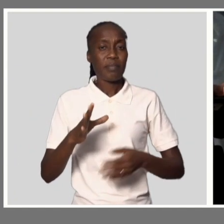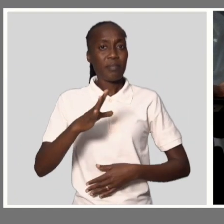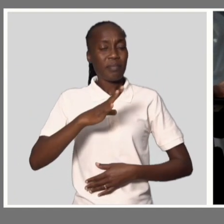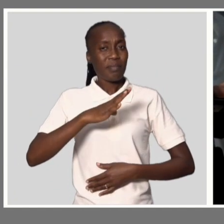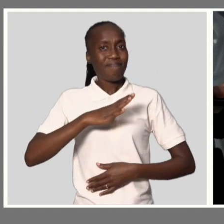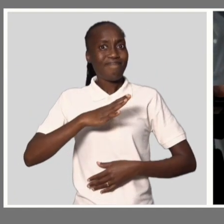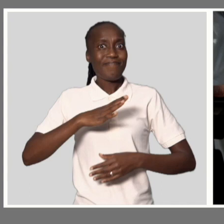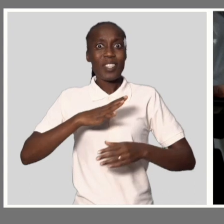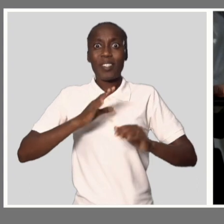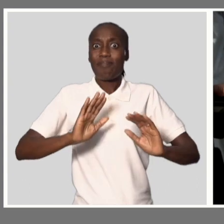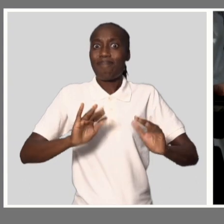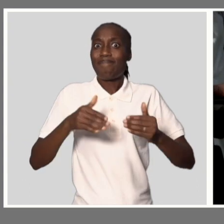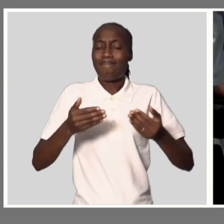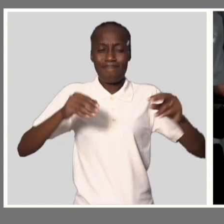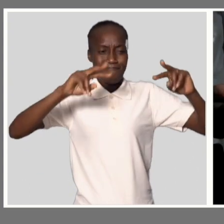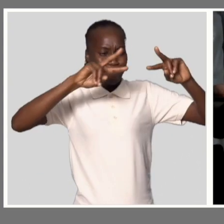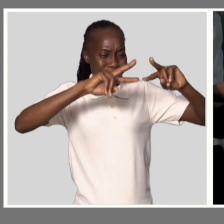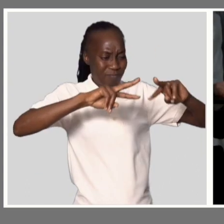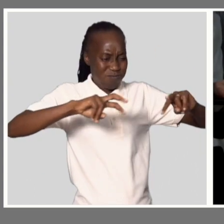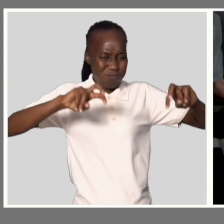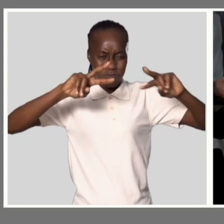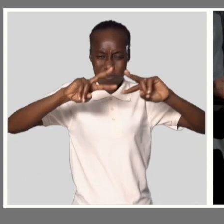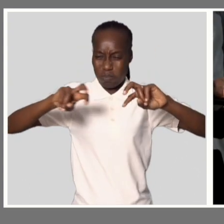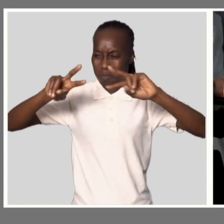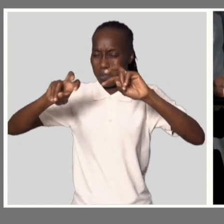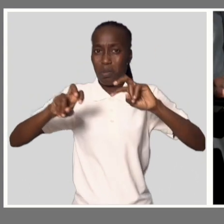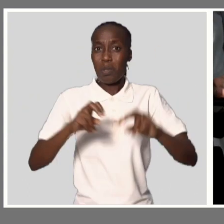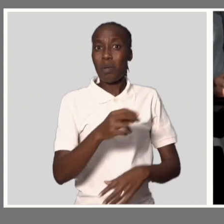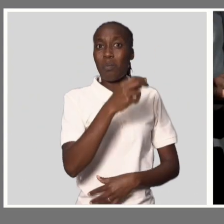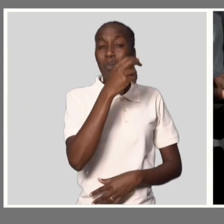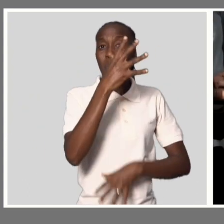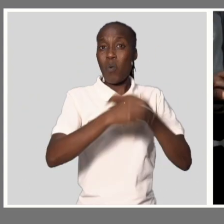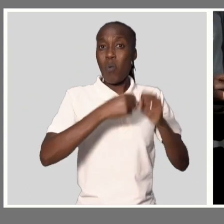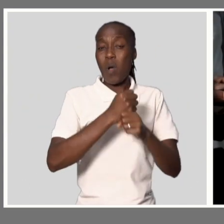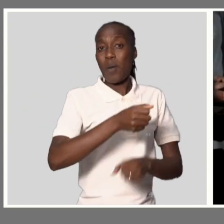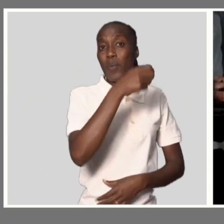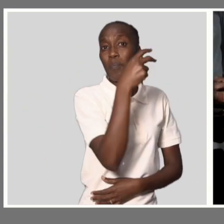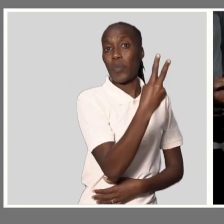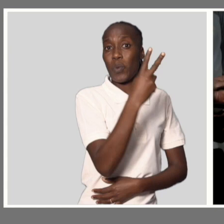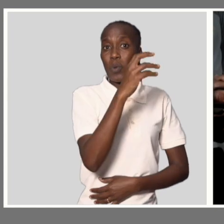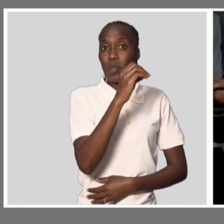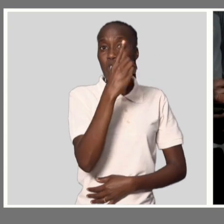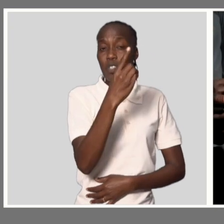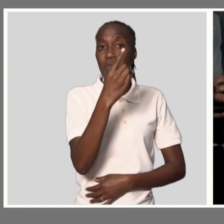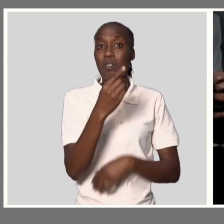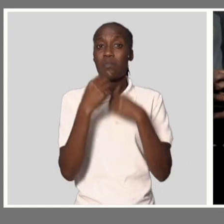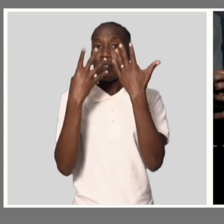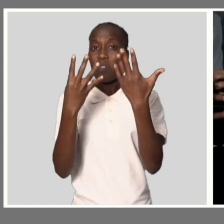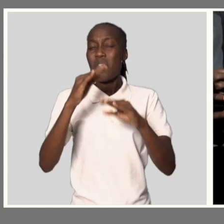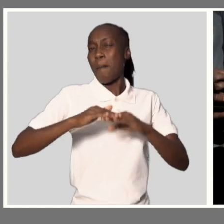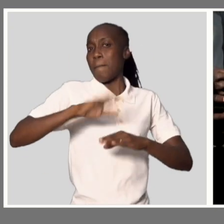que foram analisadas para o ano 2019, mais de